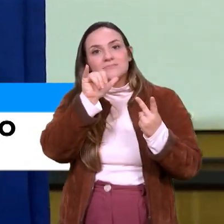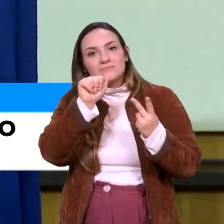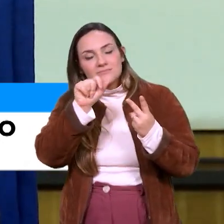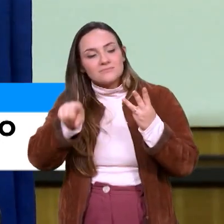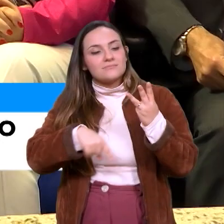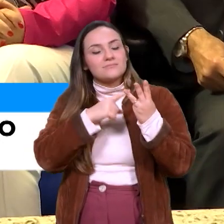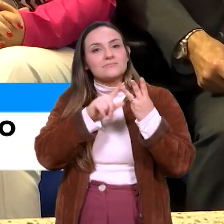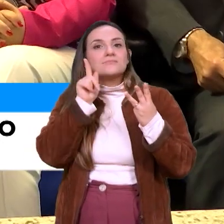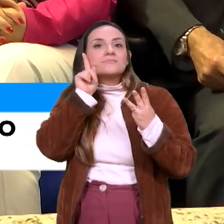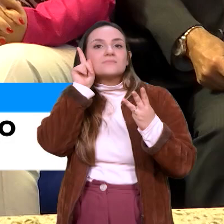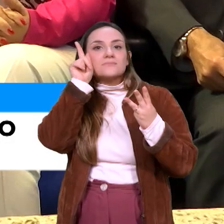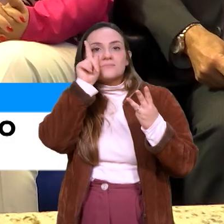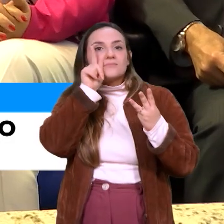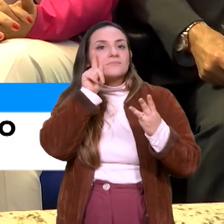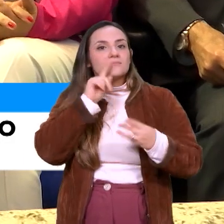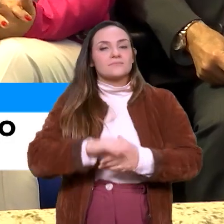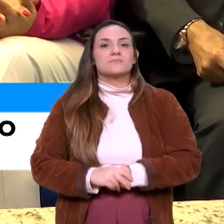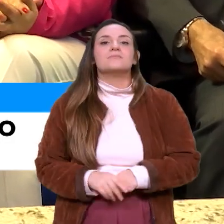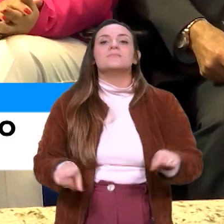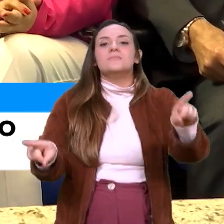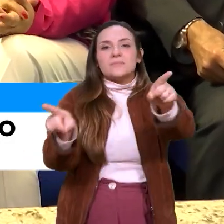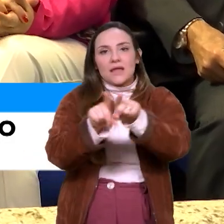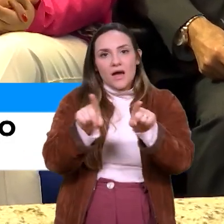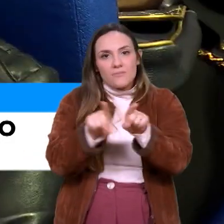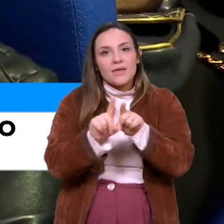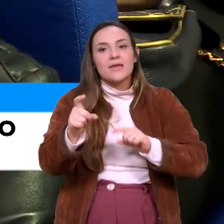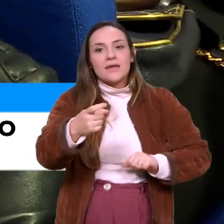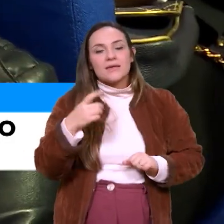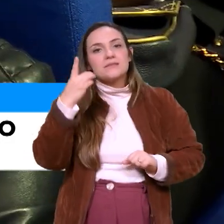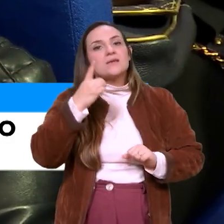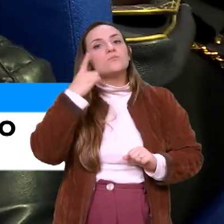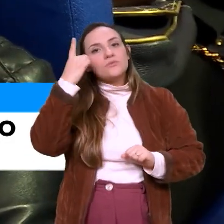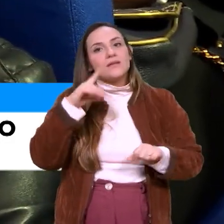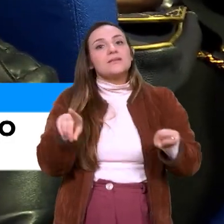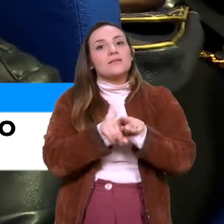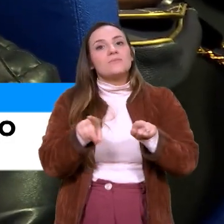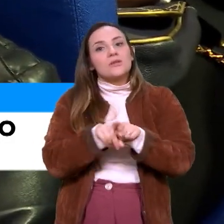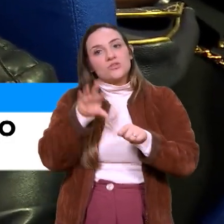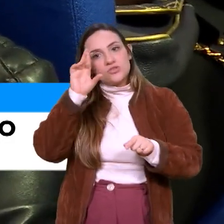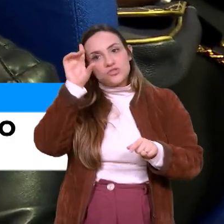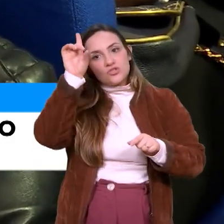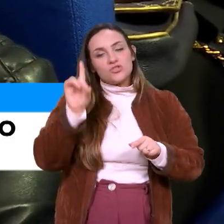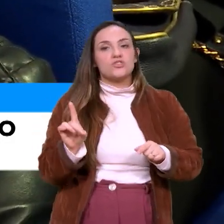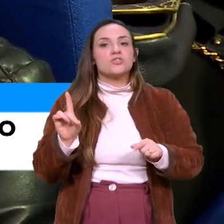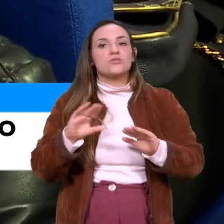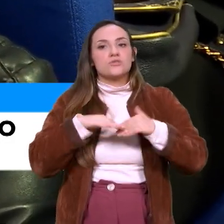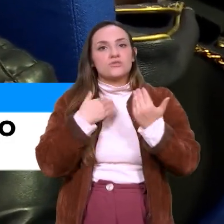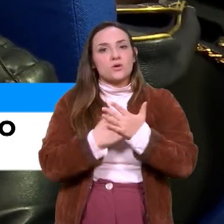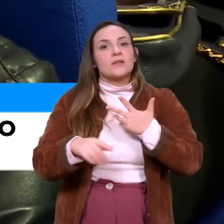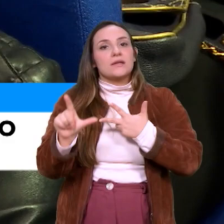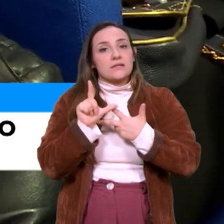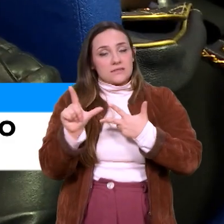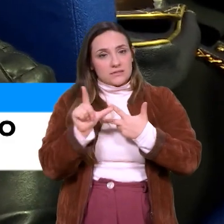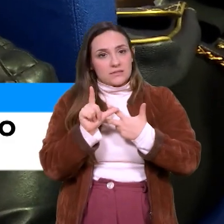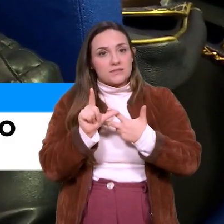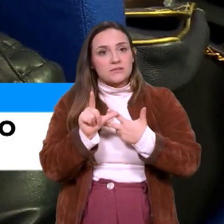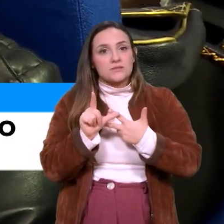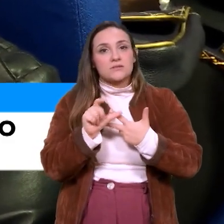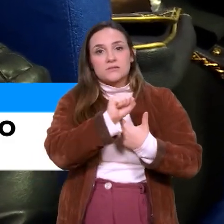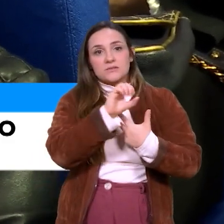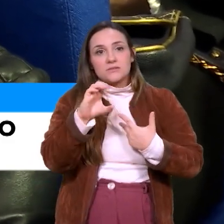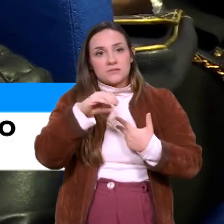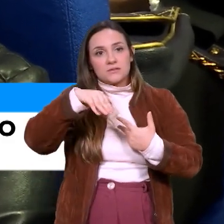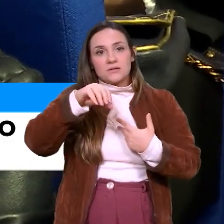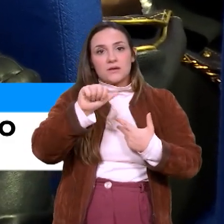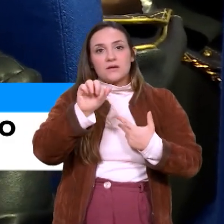Mara Caseiro, Lia Nogueira e Gleice Jane. E a ex-deputada estadual e atual diretora da Escola do